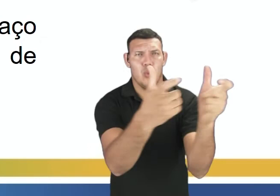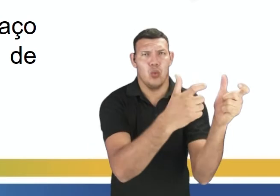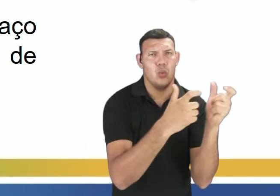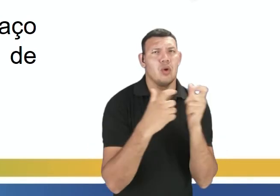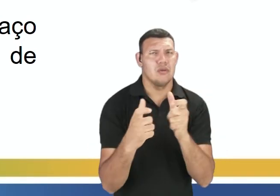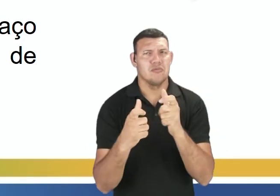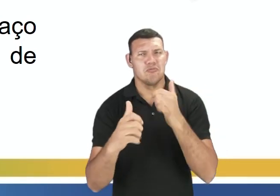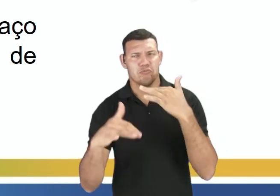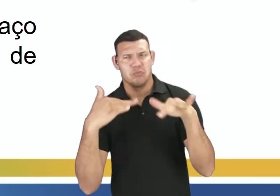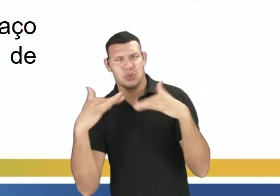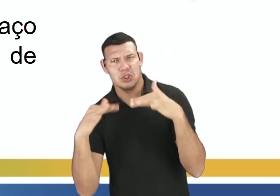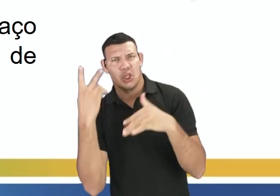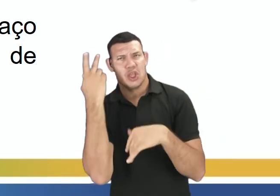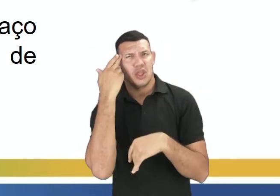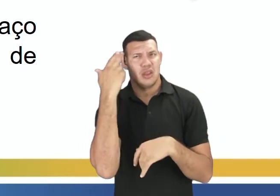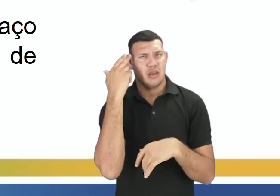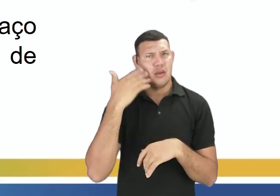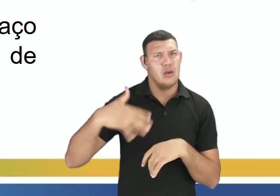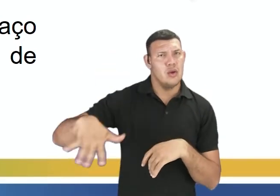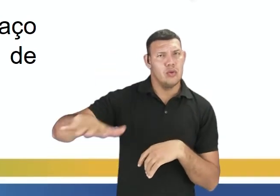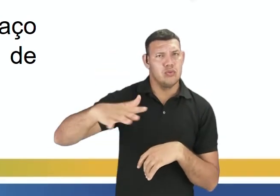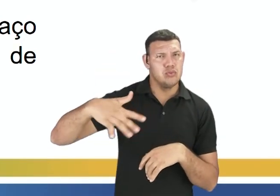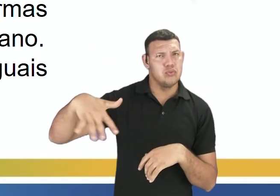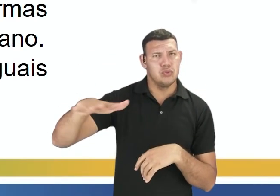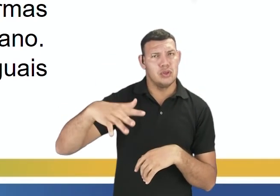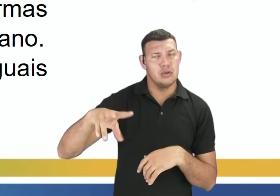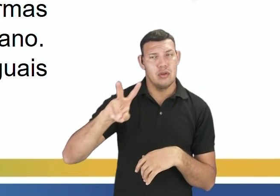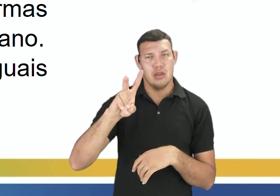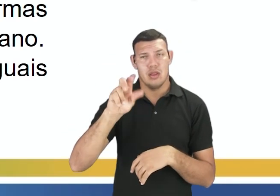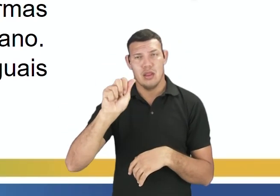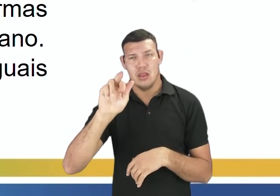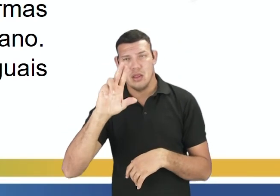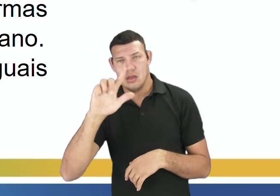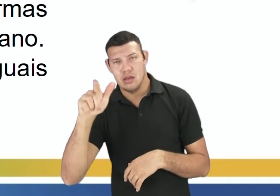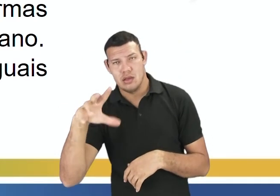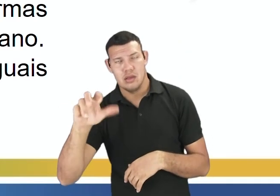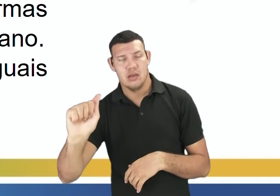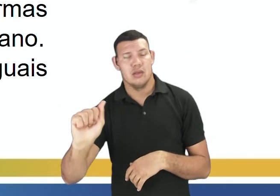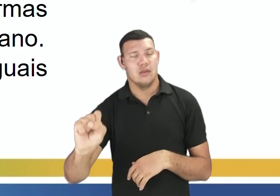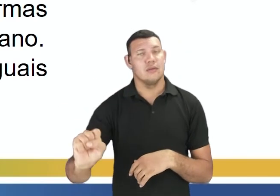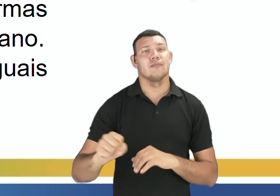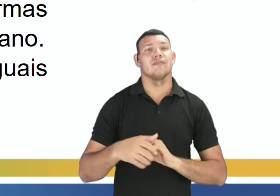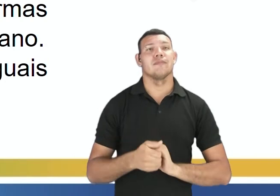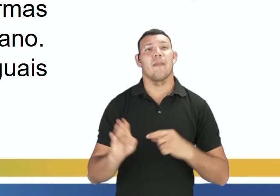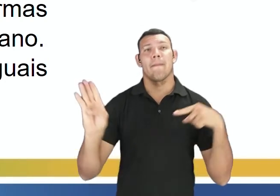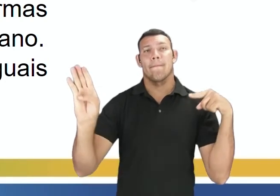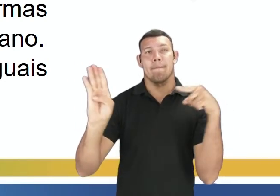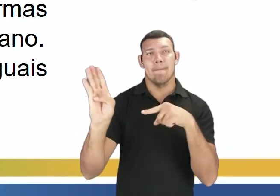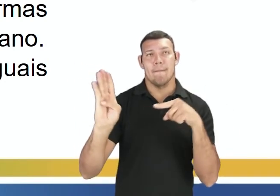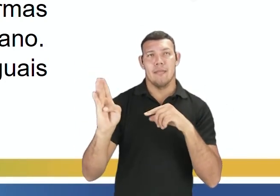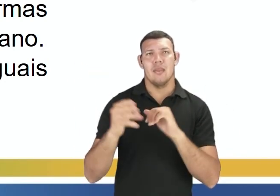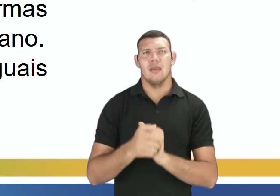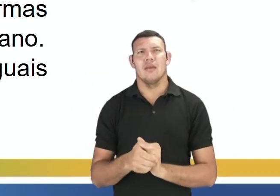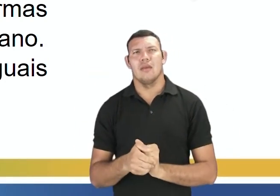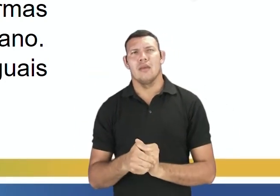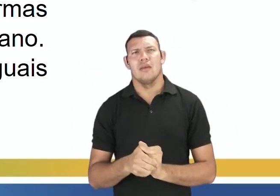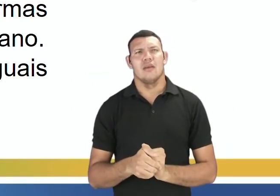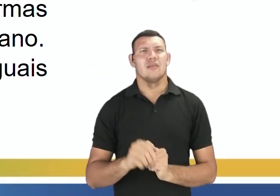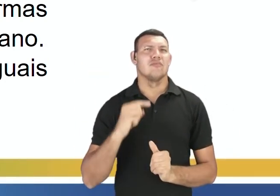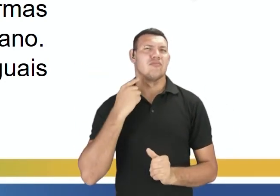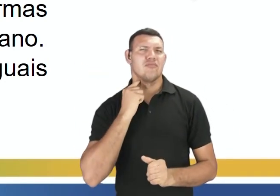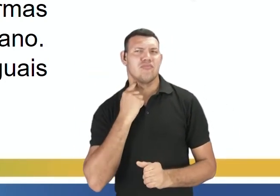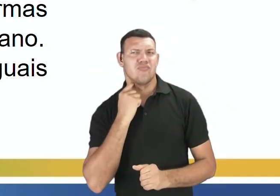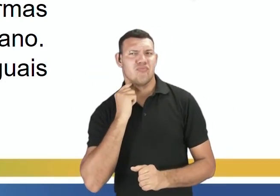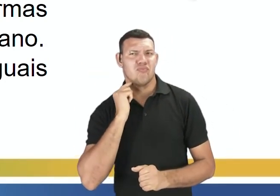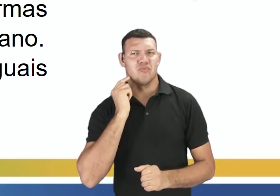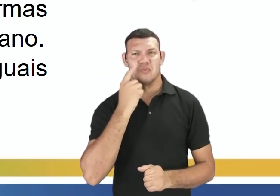a dinâmica natural das áreas de várzeas e de terra firme? B. Os aspectos da poluição das águas,